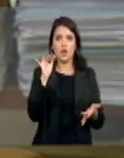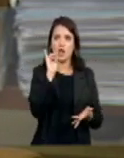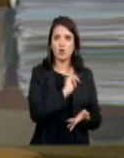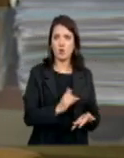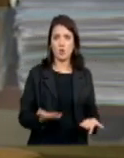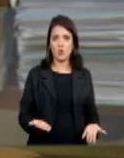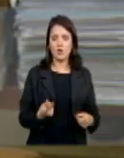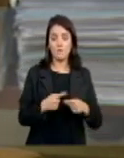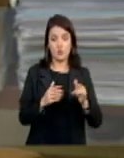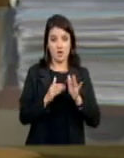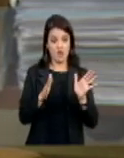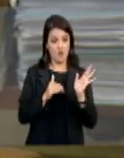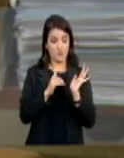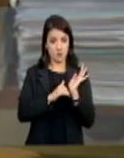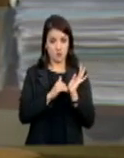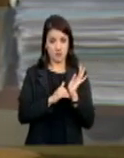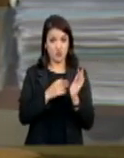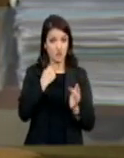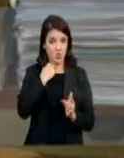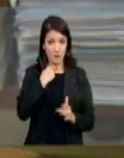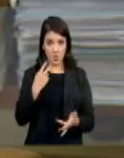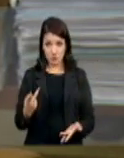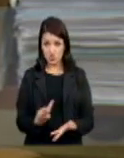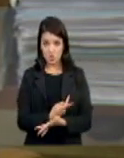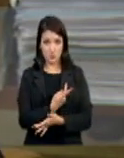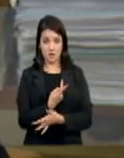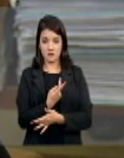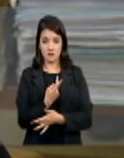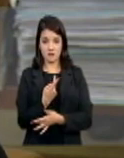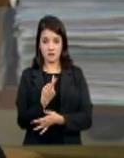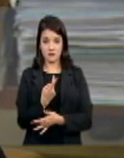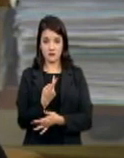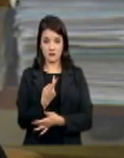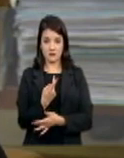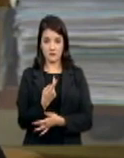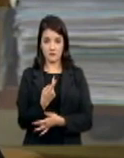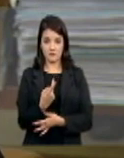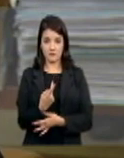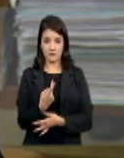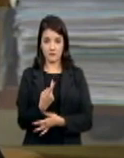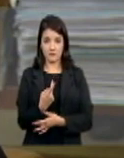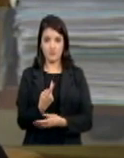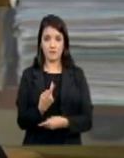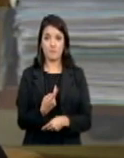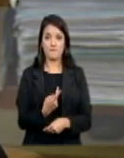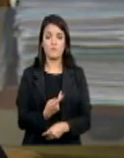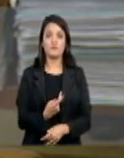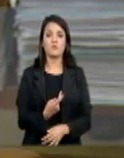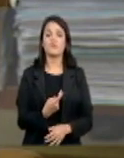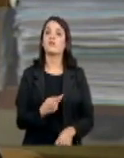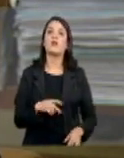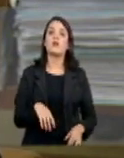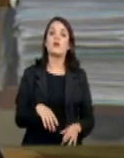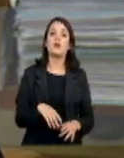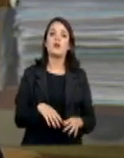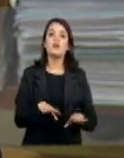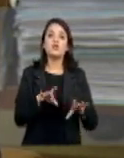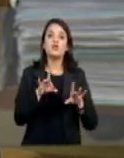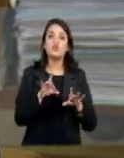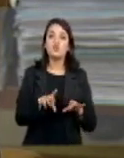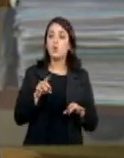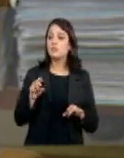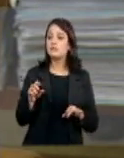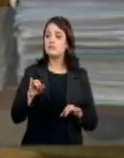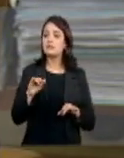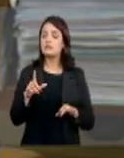a quebra do sigilo não pode nem deve ser utilizada a ausência concreta indicação de uma causa provável como